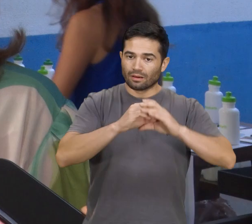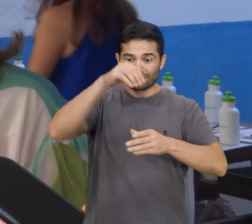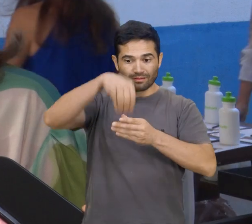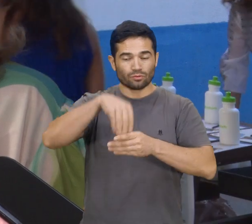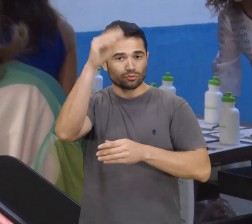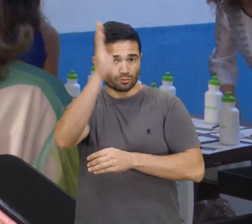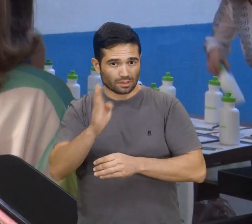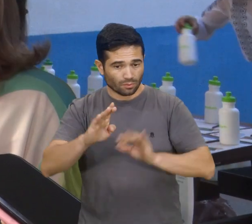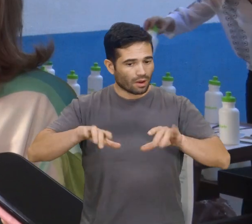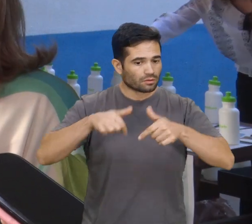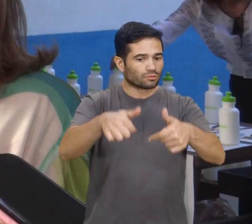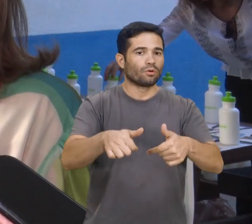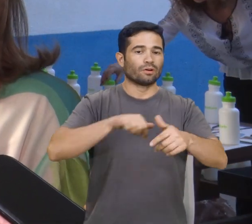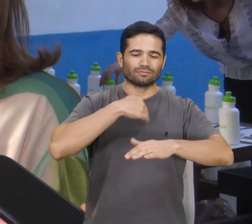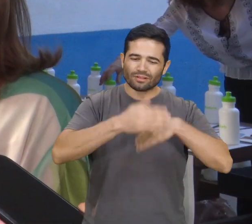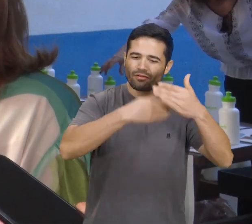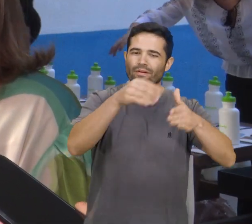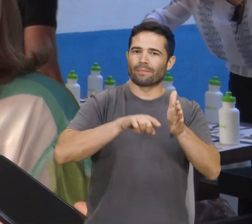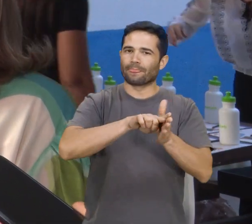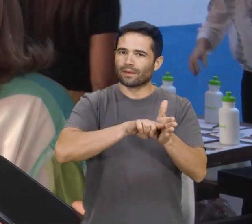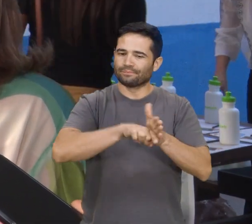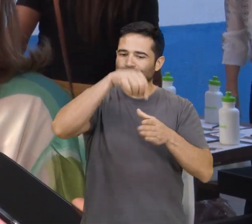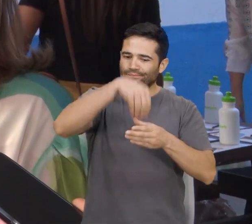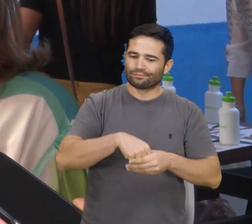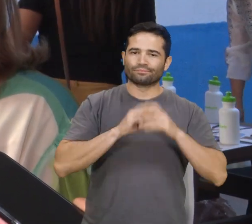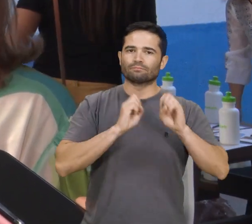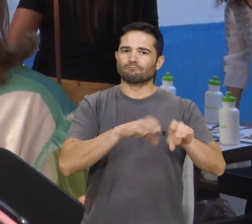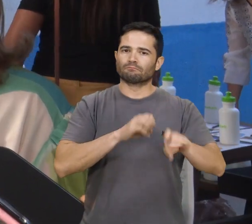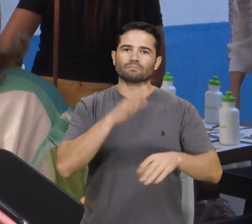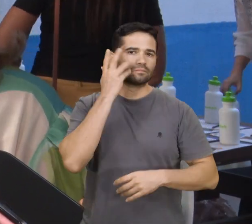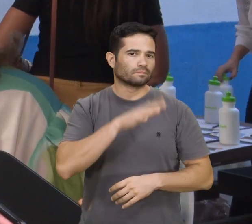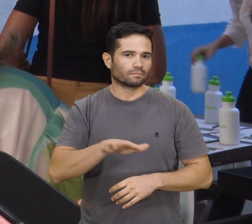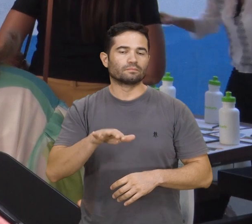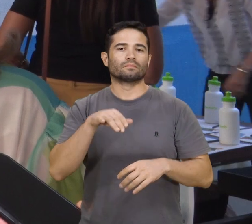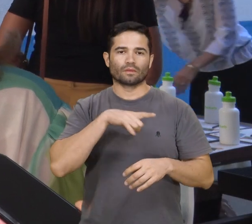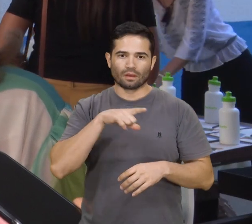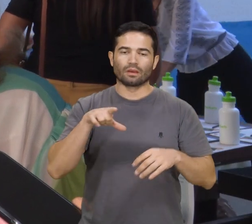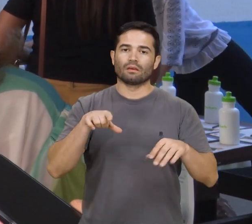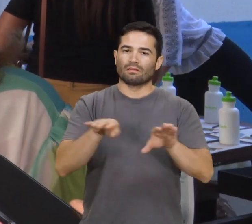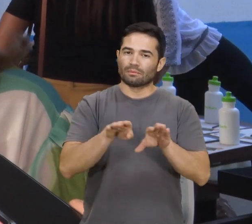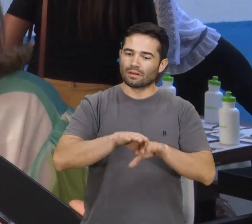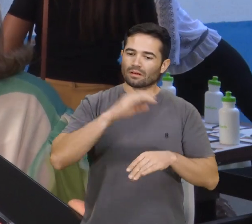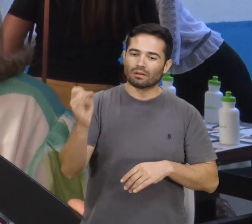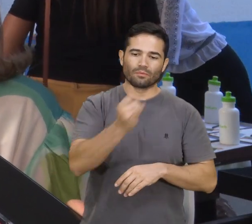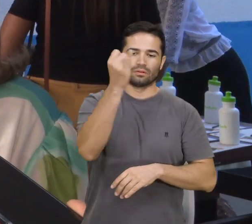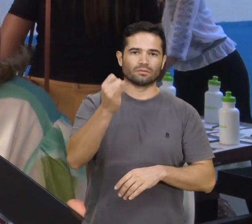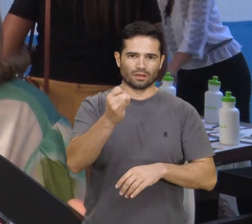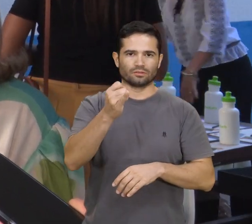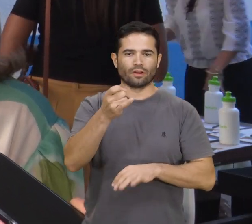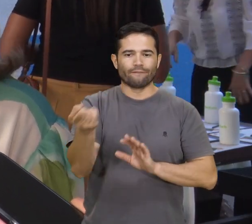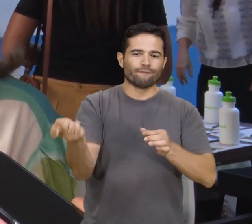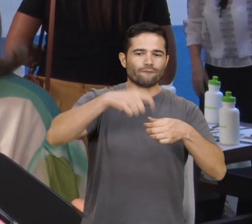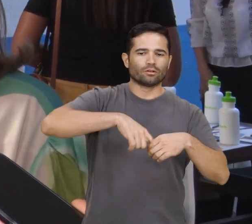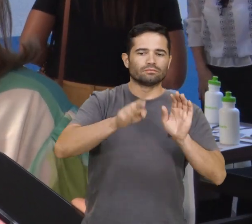Brasil, das ações que já estamos desenvolvendo com pesquisas dentro da educação infantil e principalmente resgatando esse direito